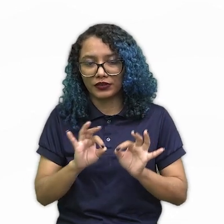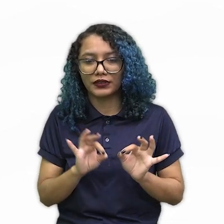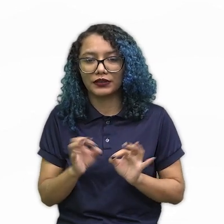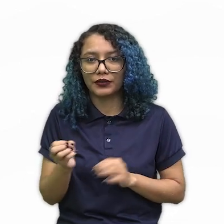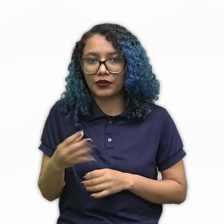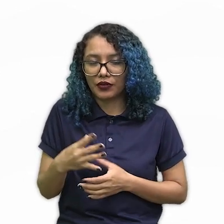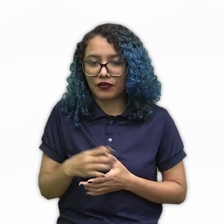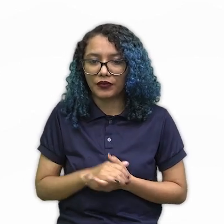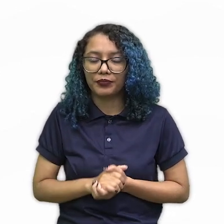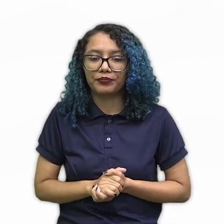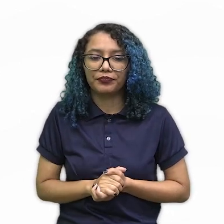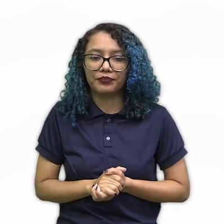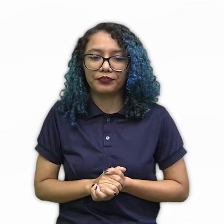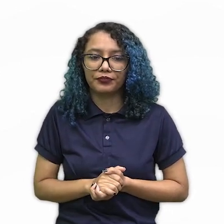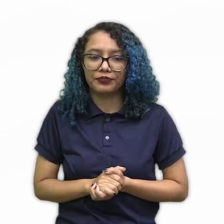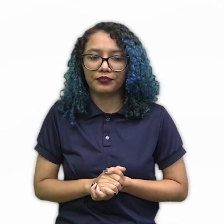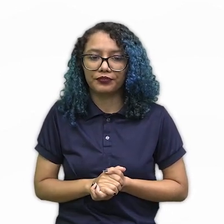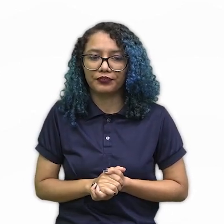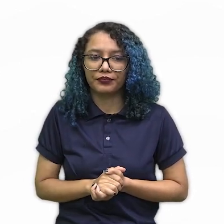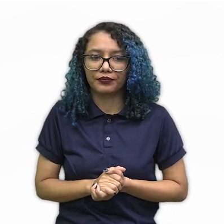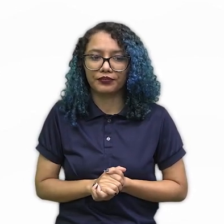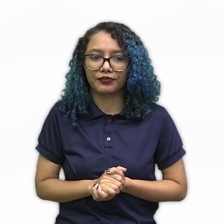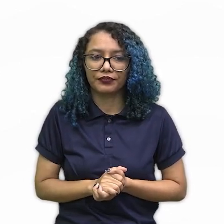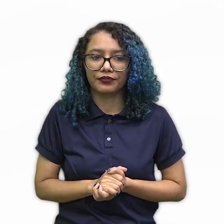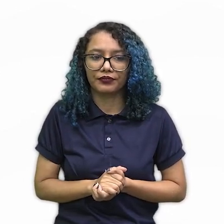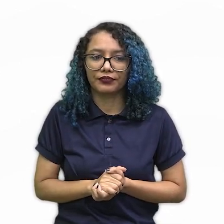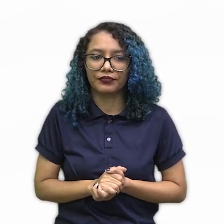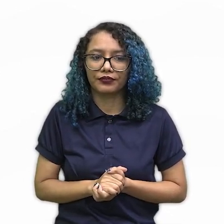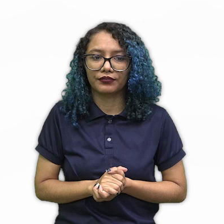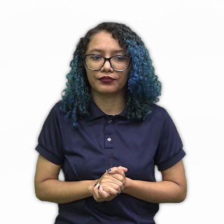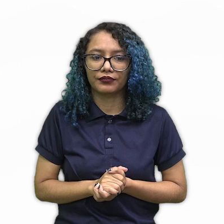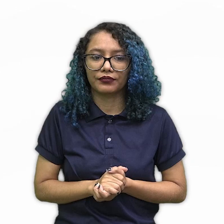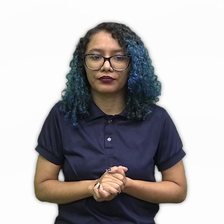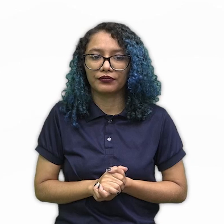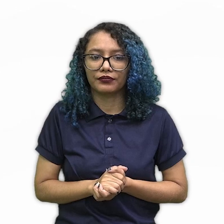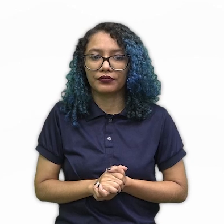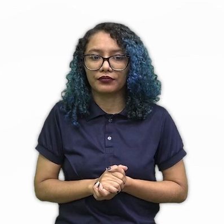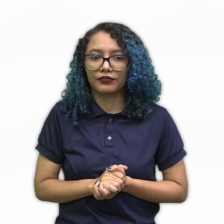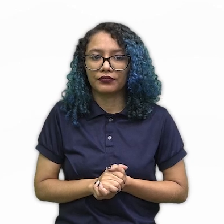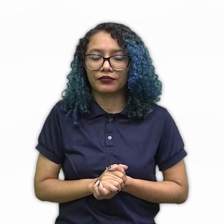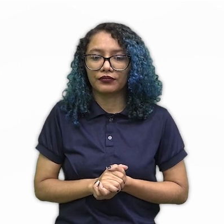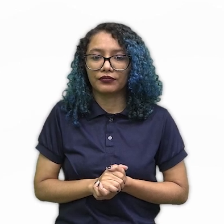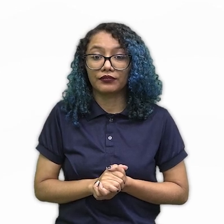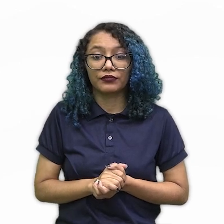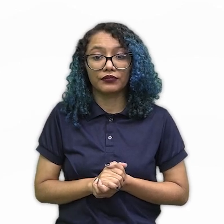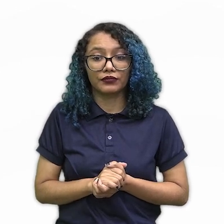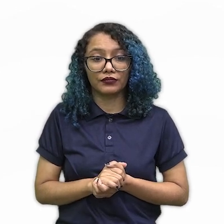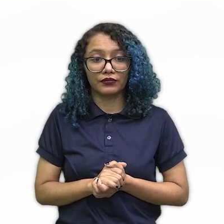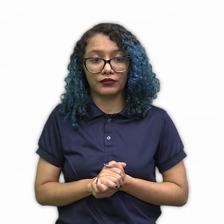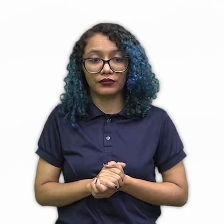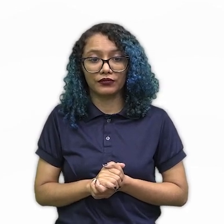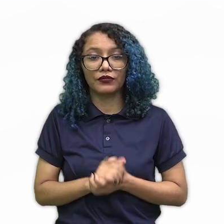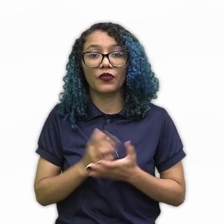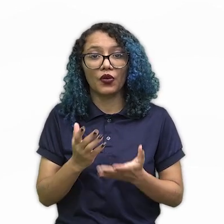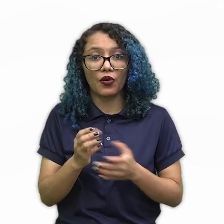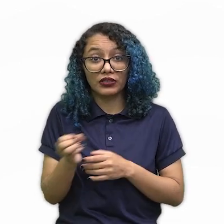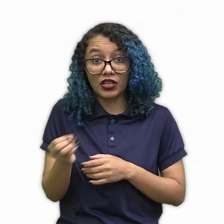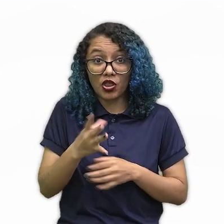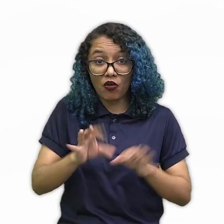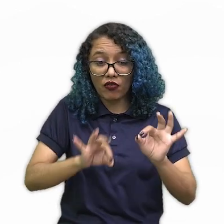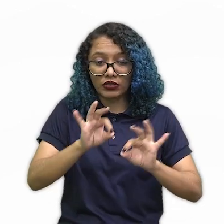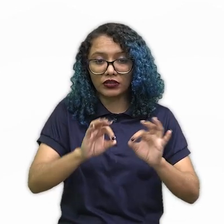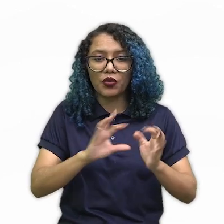nova ordem geopolítica mundial. A primeira coisa que eu queria que vocês entendessem é que essa nova ordem